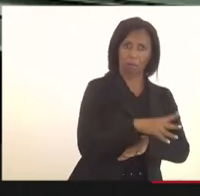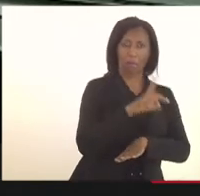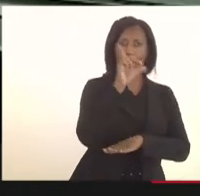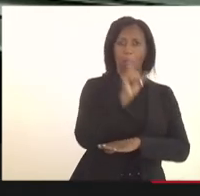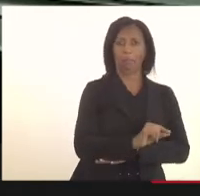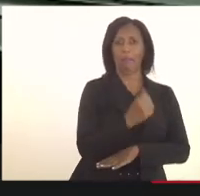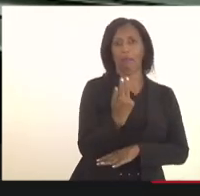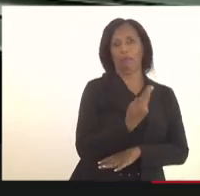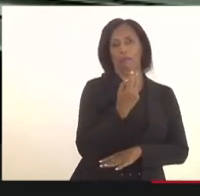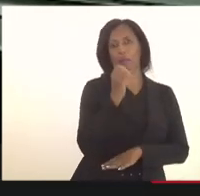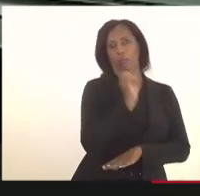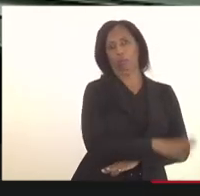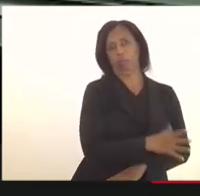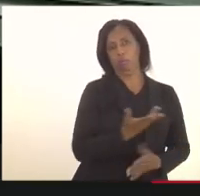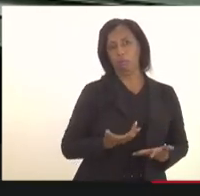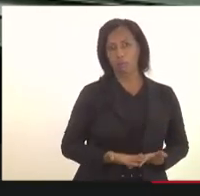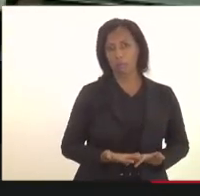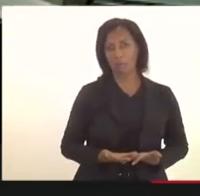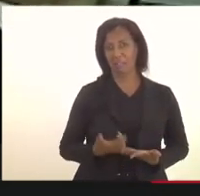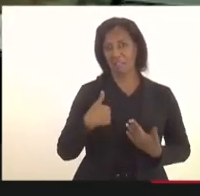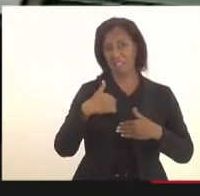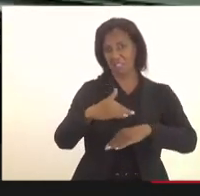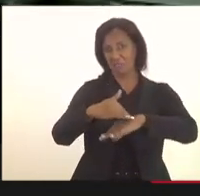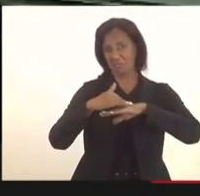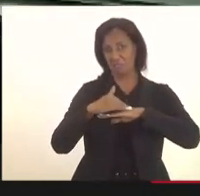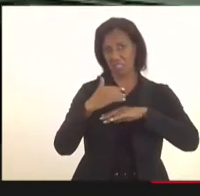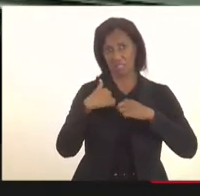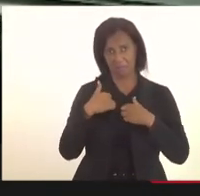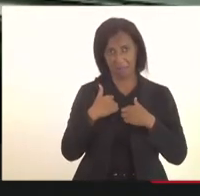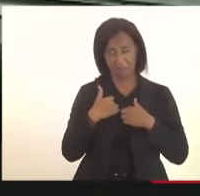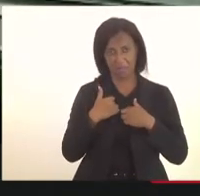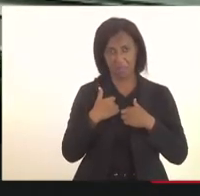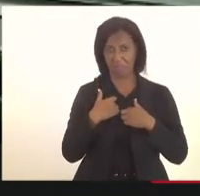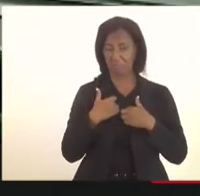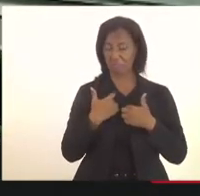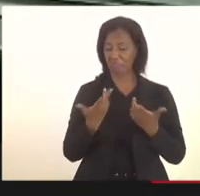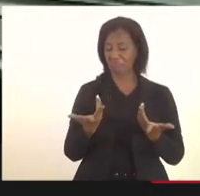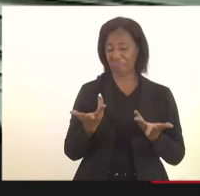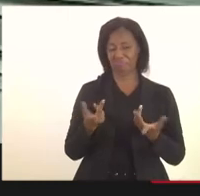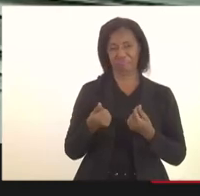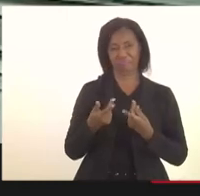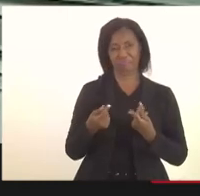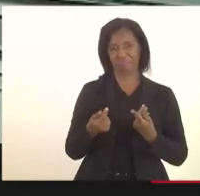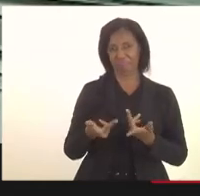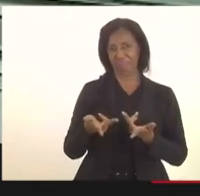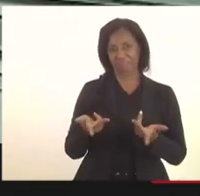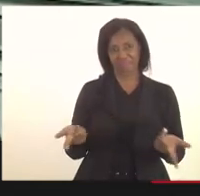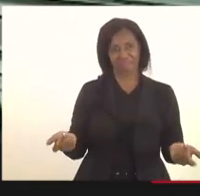menos valor. Essa conversa, para mim, é conversa que não me convence.